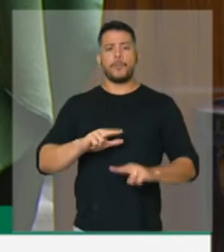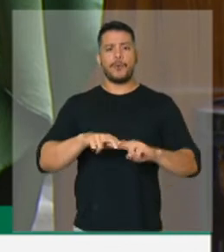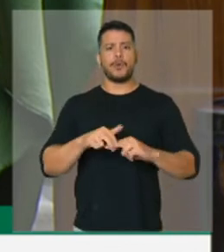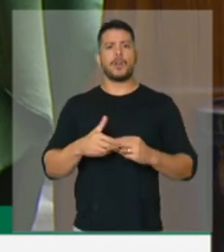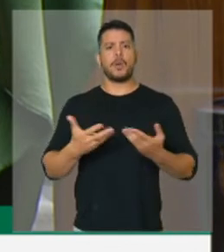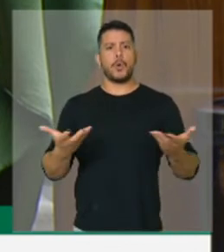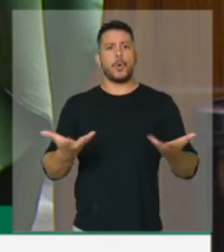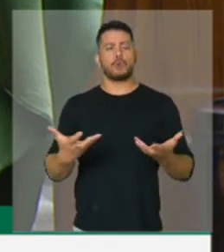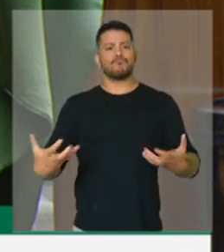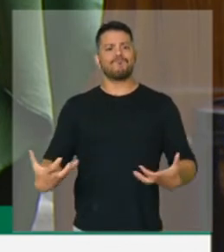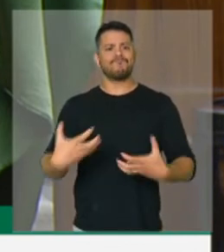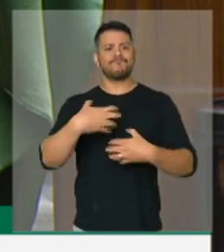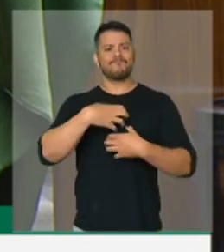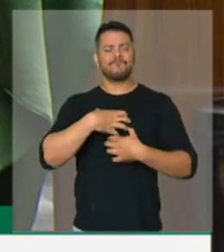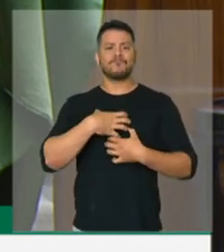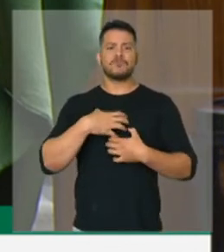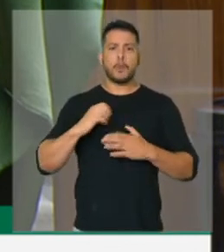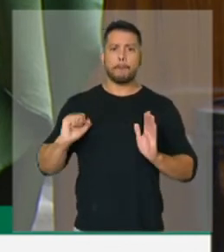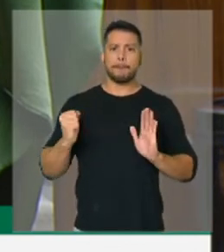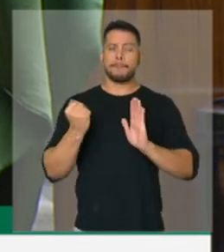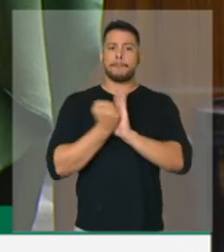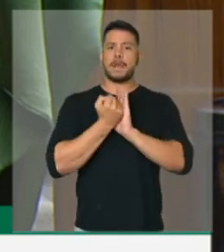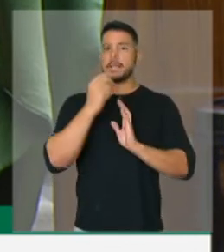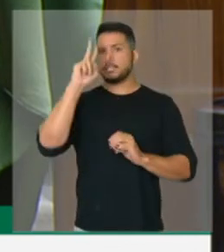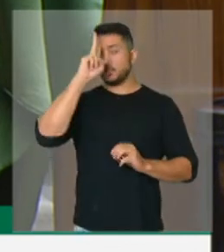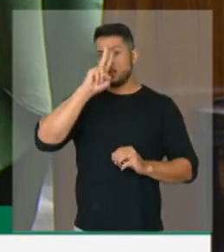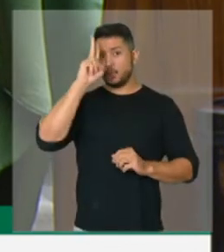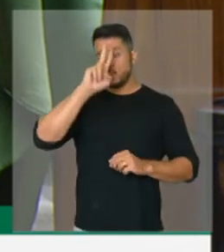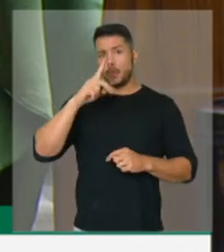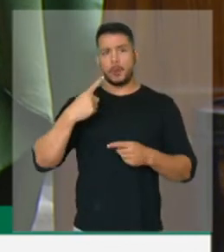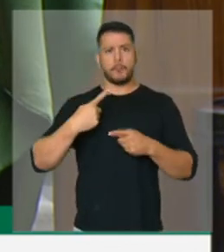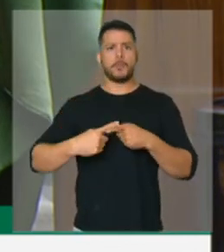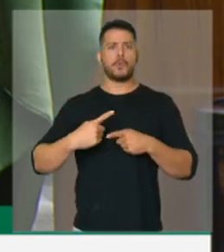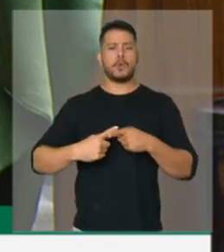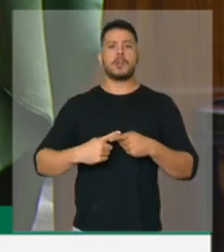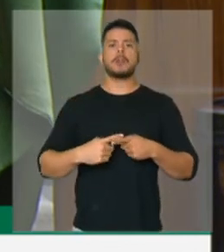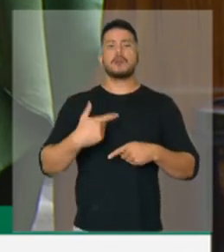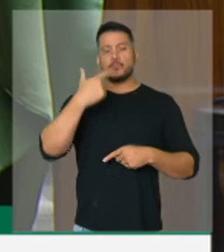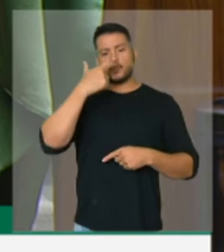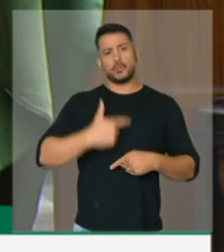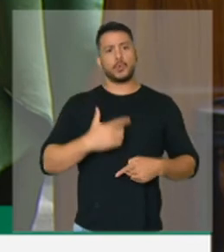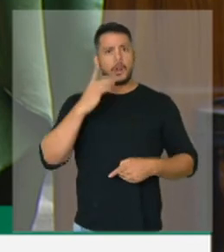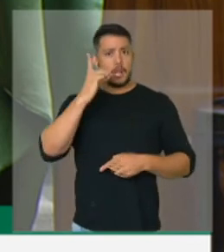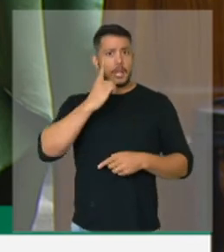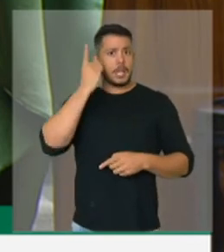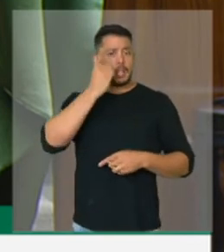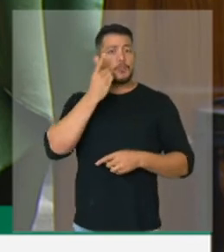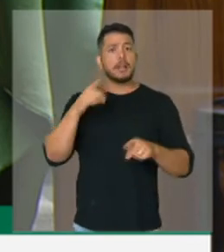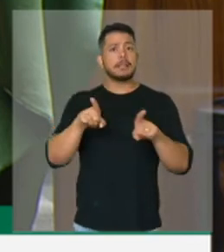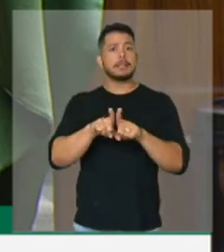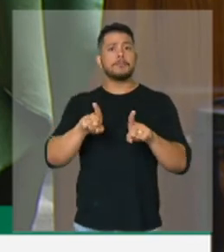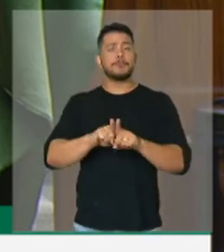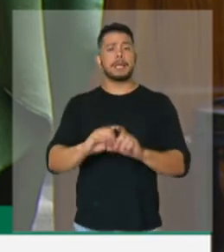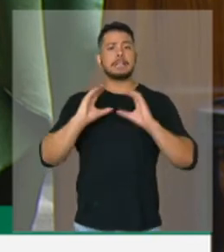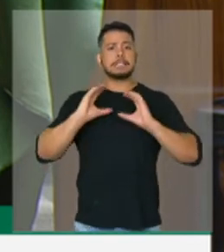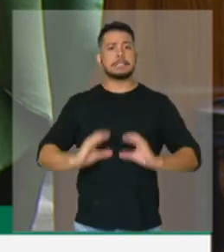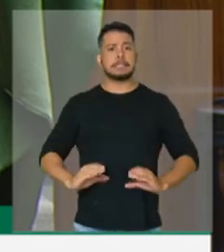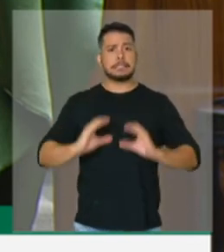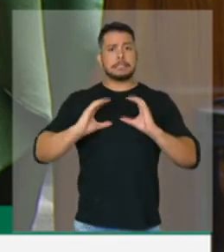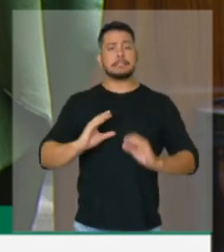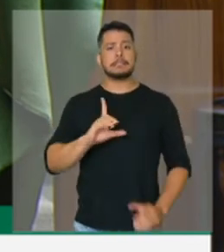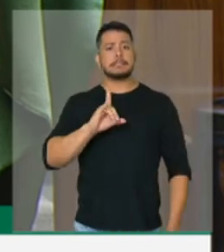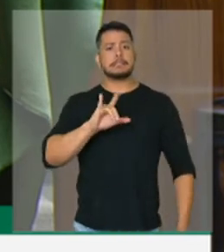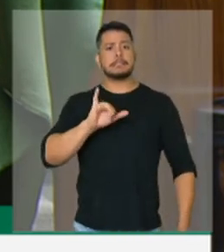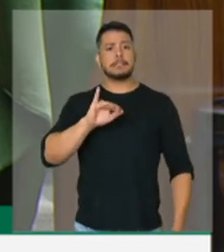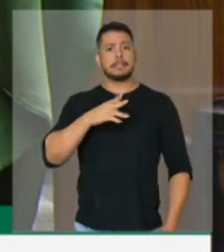no meu mandato como deputado federal, mas como um cidadão, senhor presidente, que vi nas lajes do comércio de meu saudoso